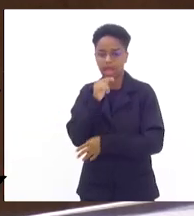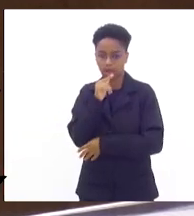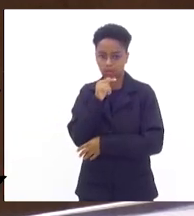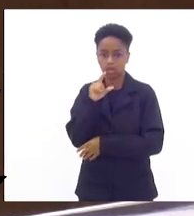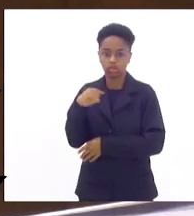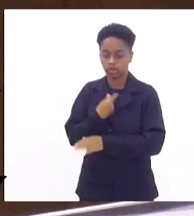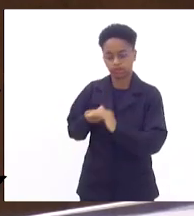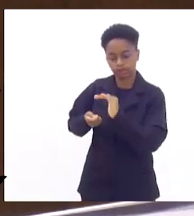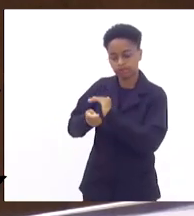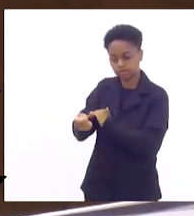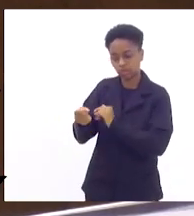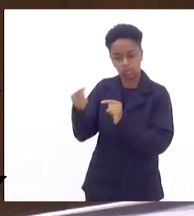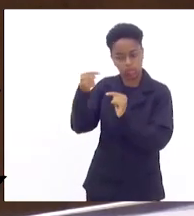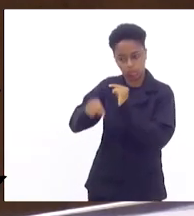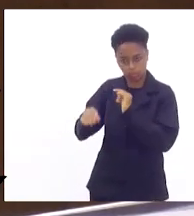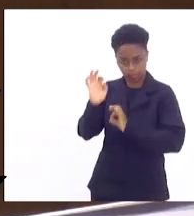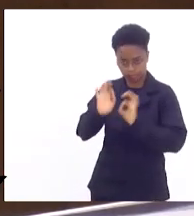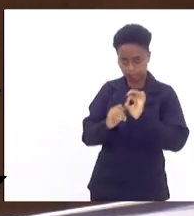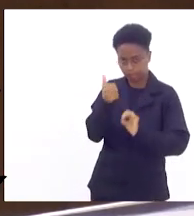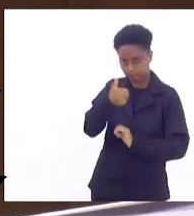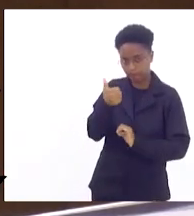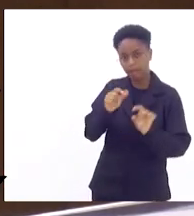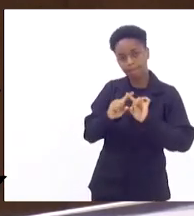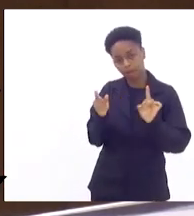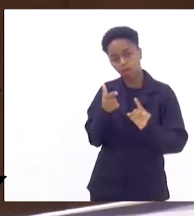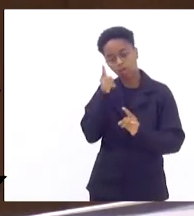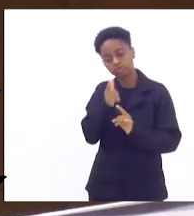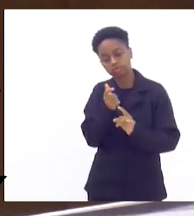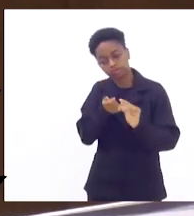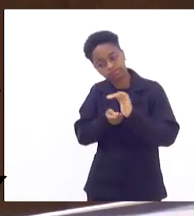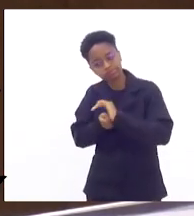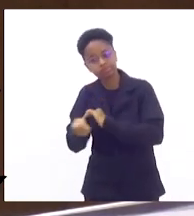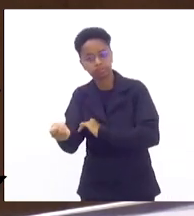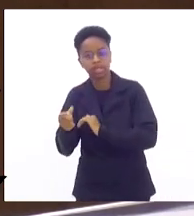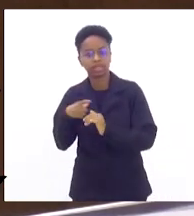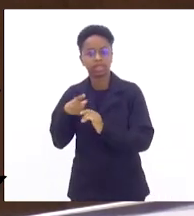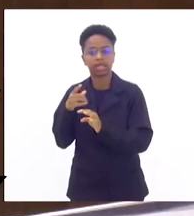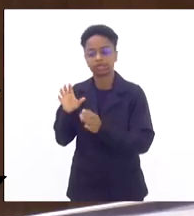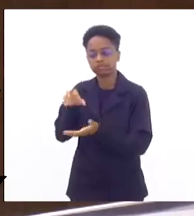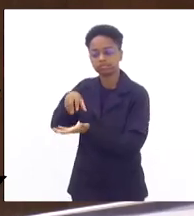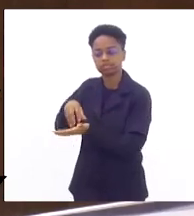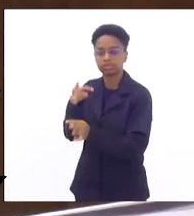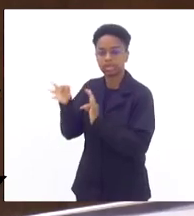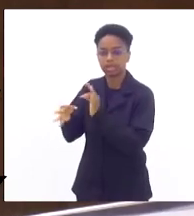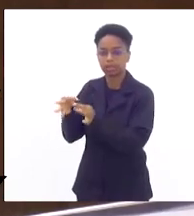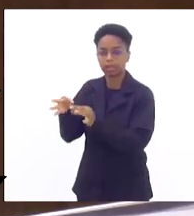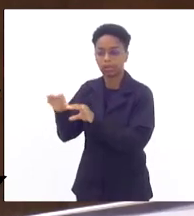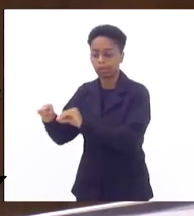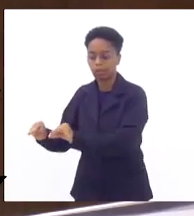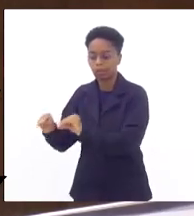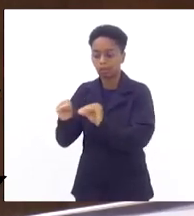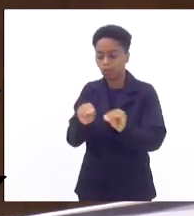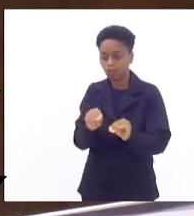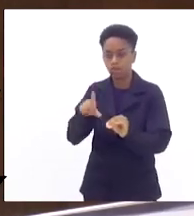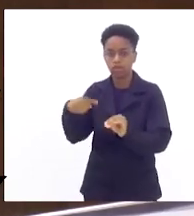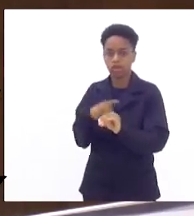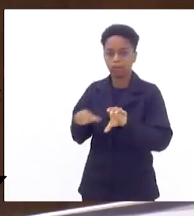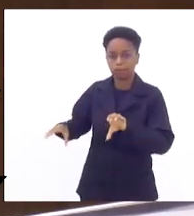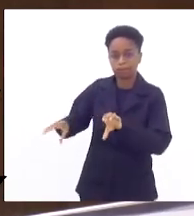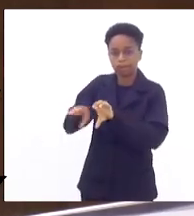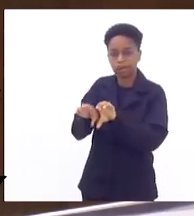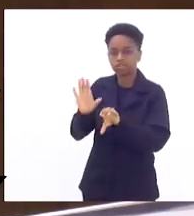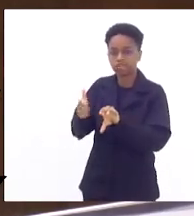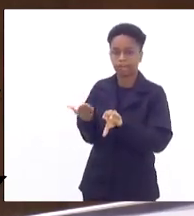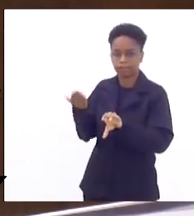inicial, e a gente trouxe uma tecnologia nova, uma estação de tratamento móvel, que acoplamos à instalação